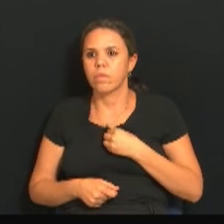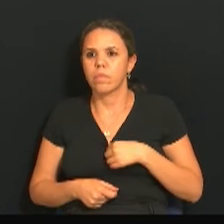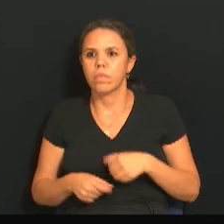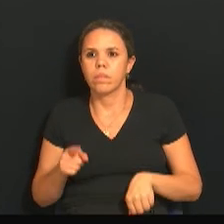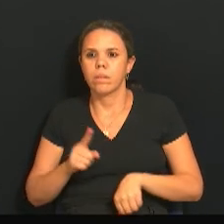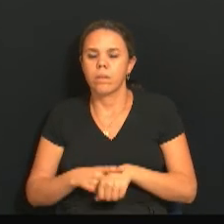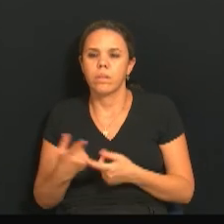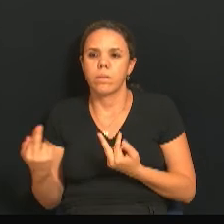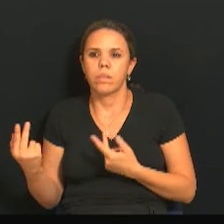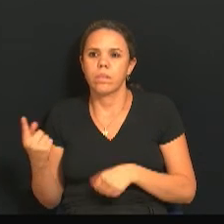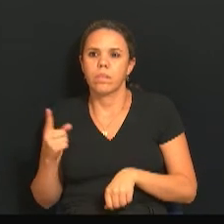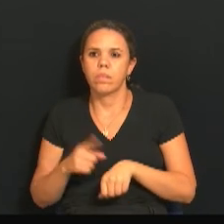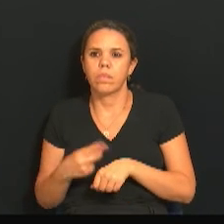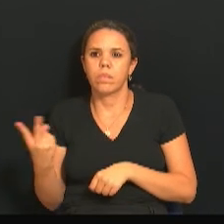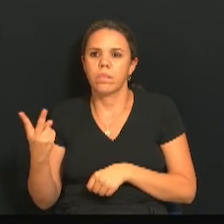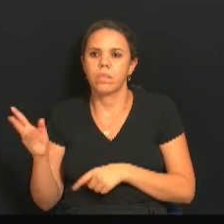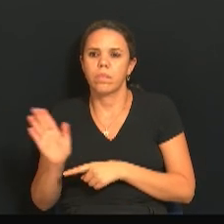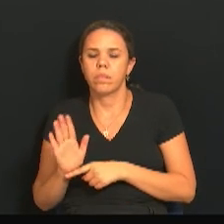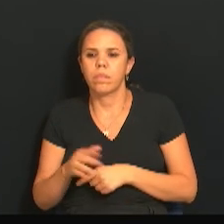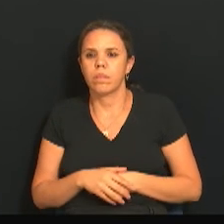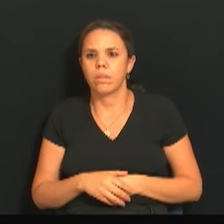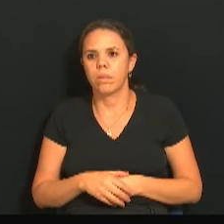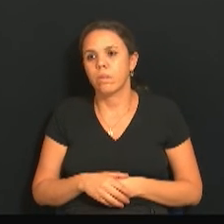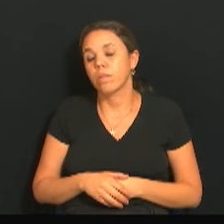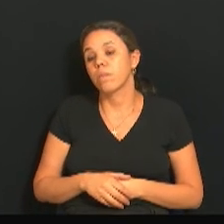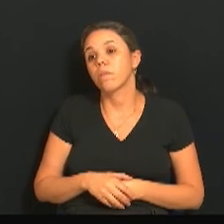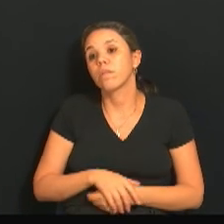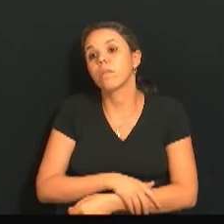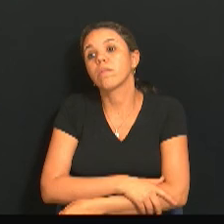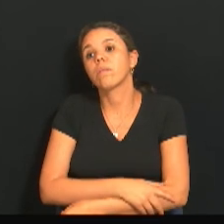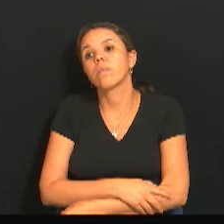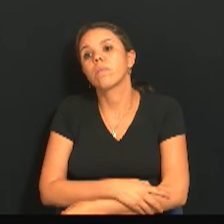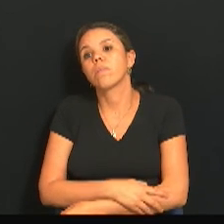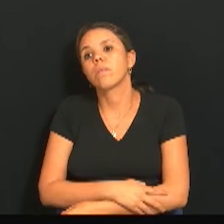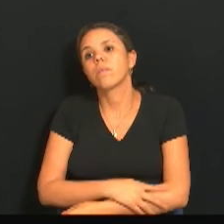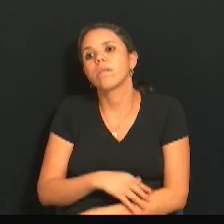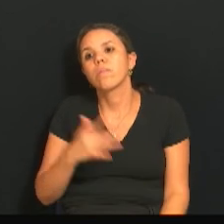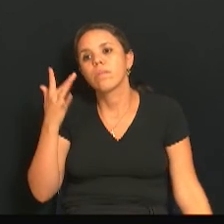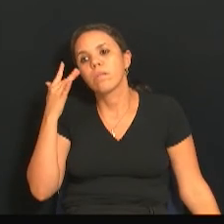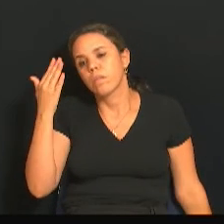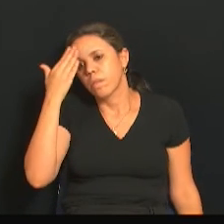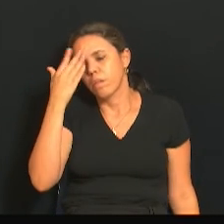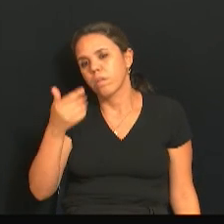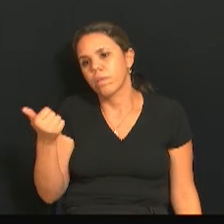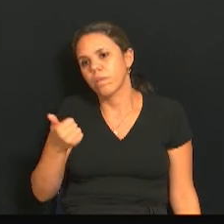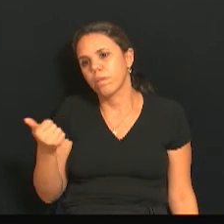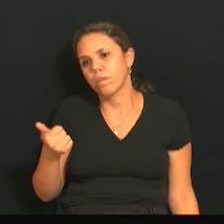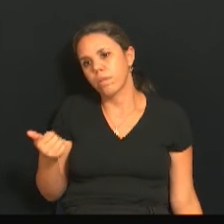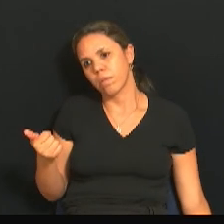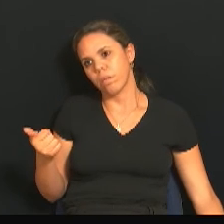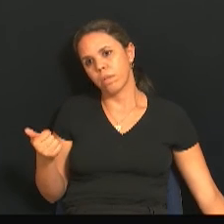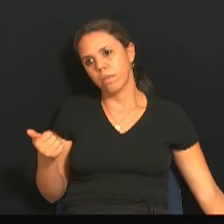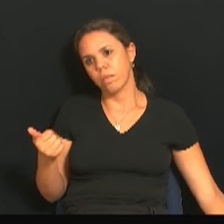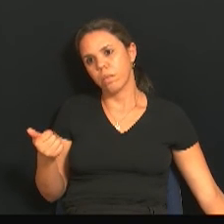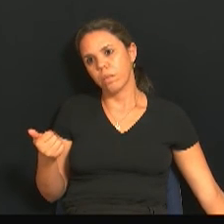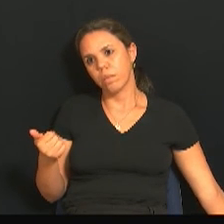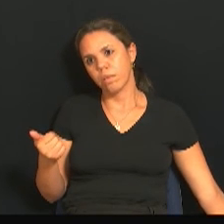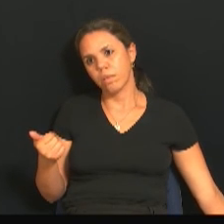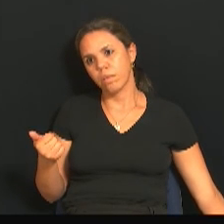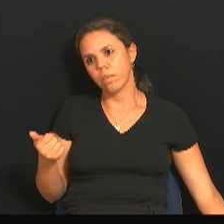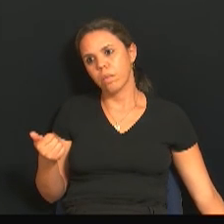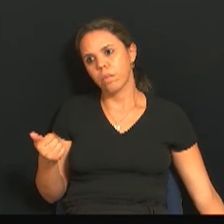duas videoconferências. E, então, eu acho que agradecer primeiramente, vereador Major